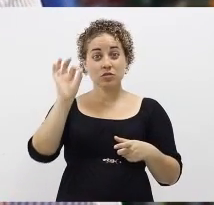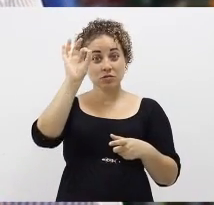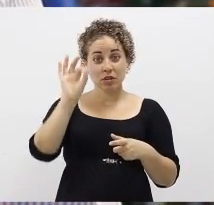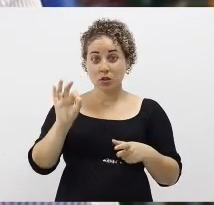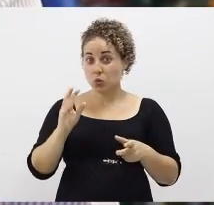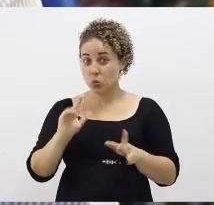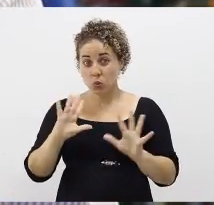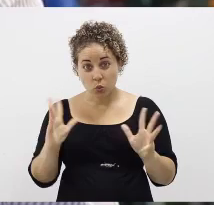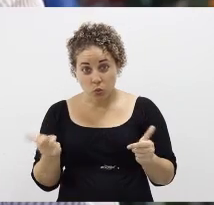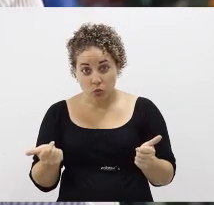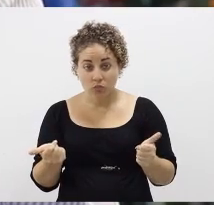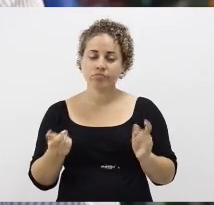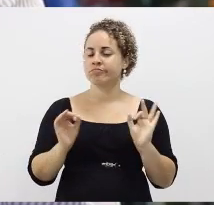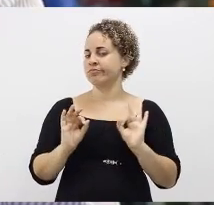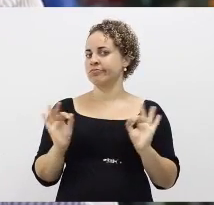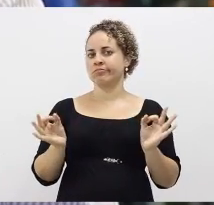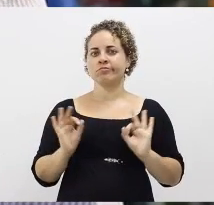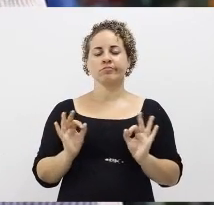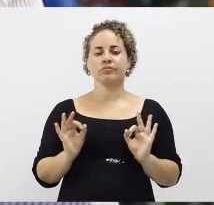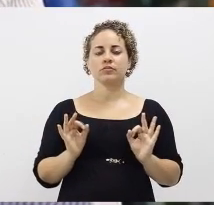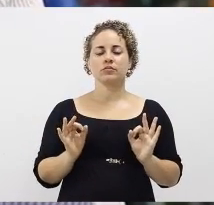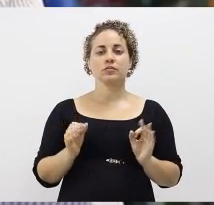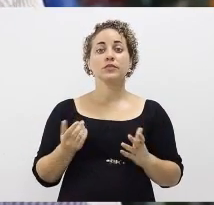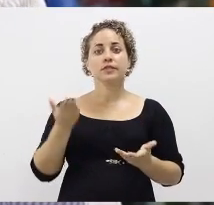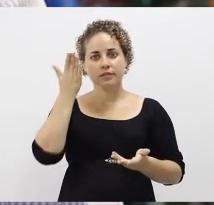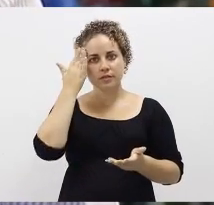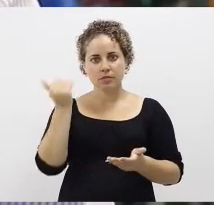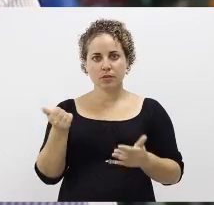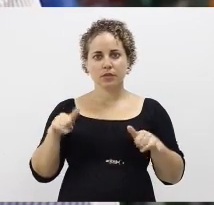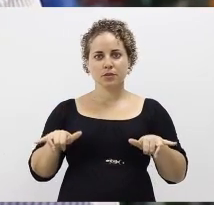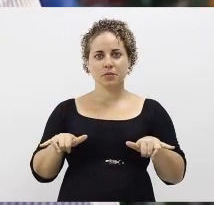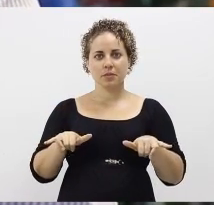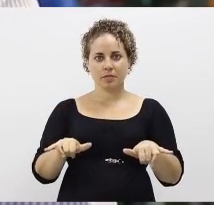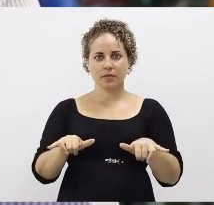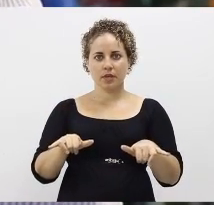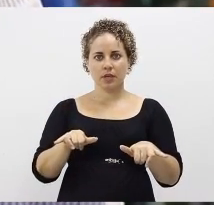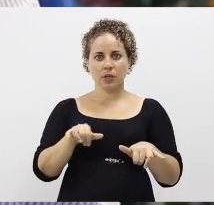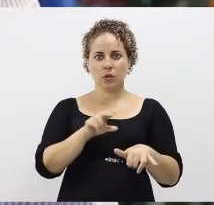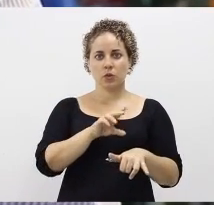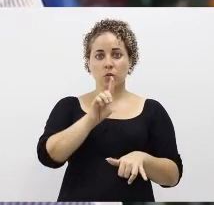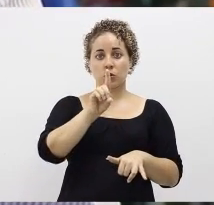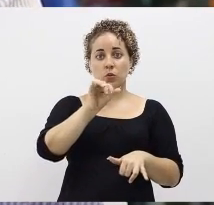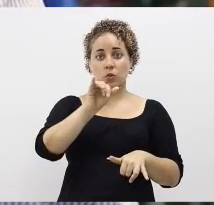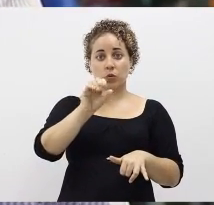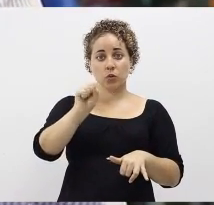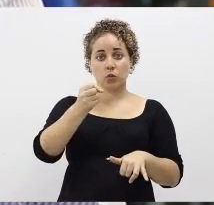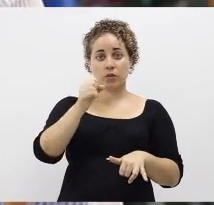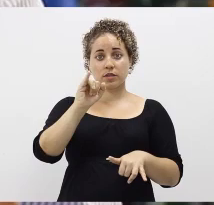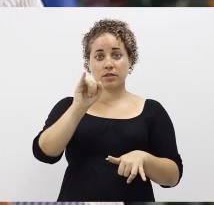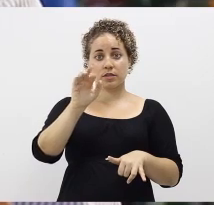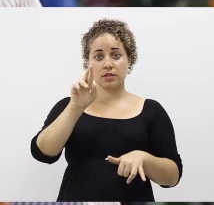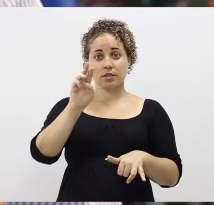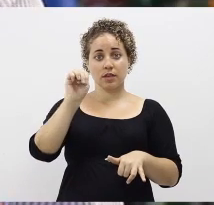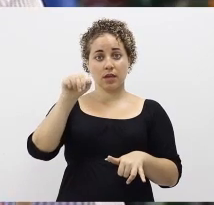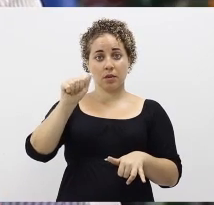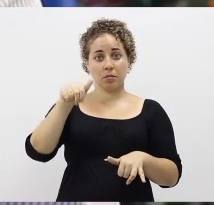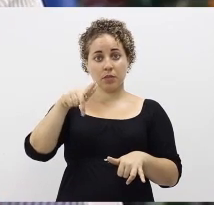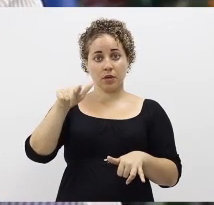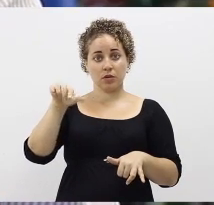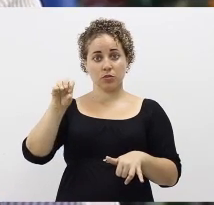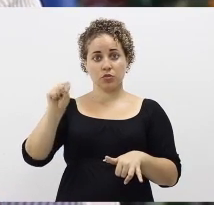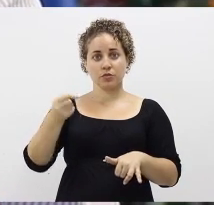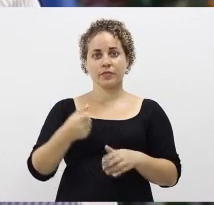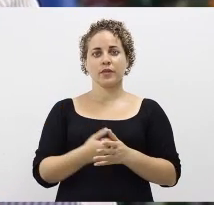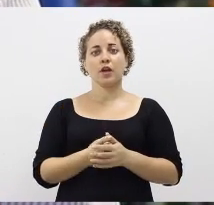quê? Se nós soubéssemos, se o supermercado Dois Irmãos conhecesse 100% de